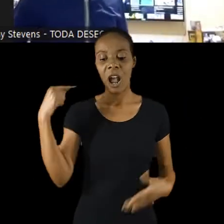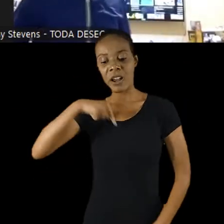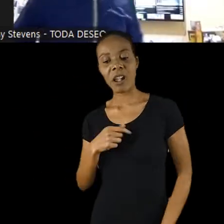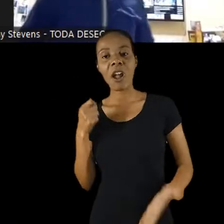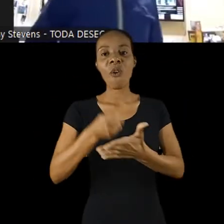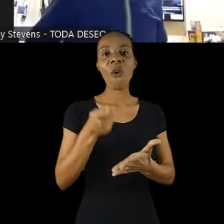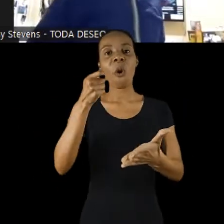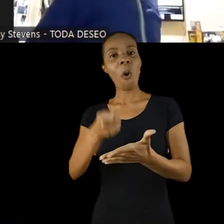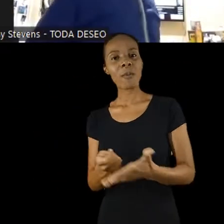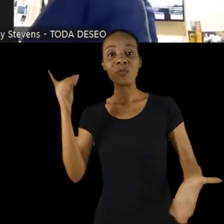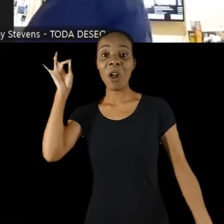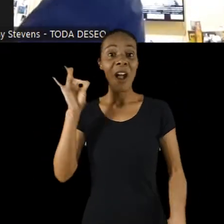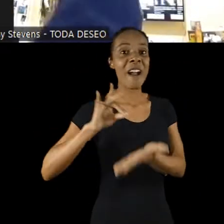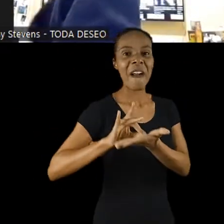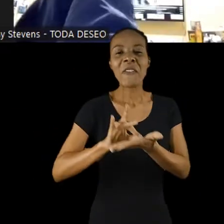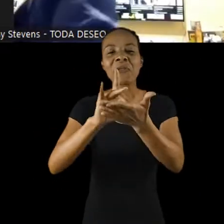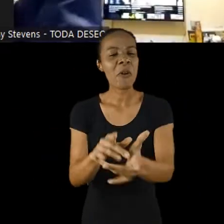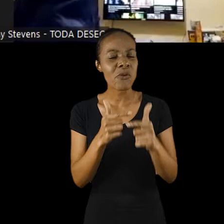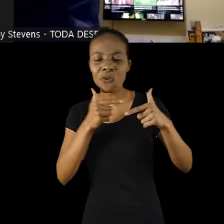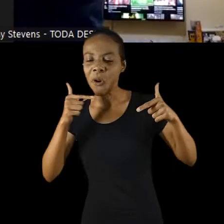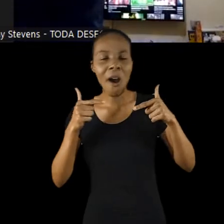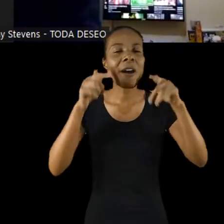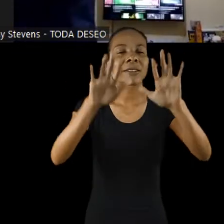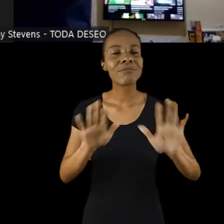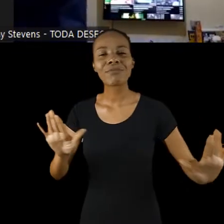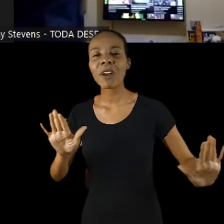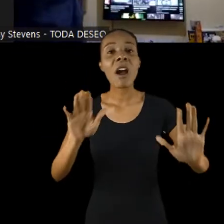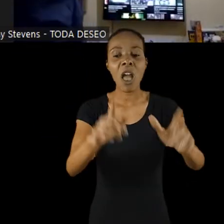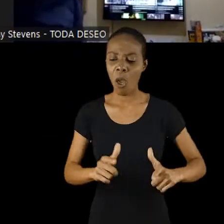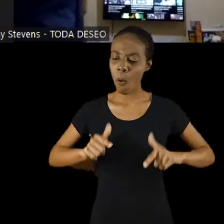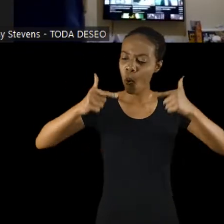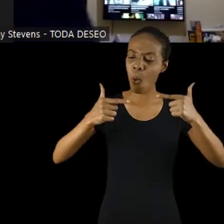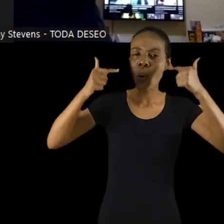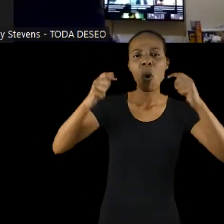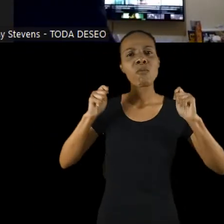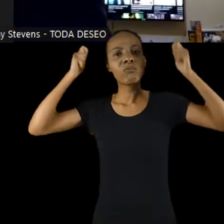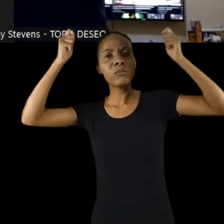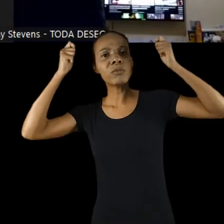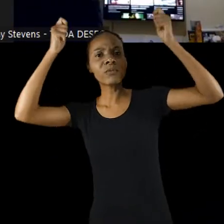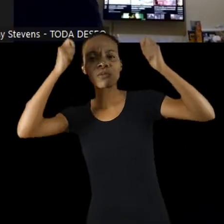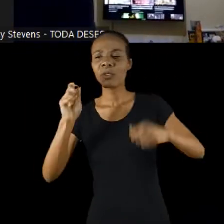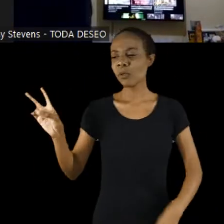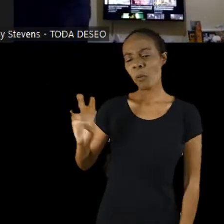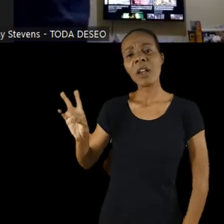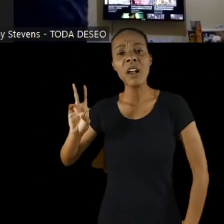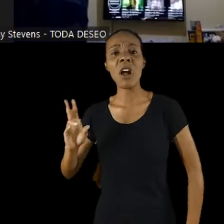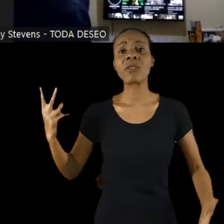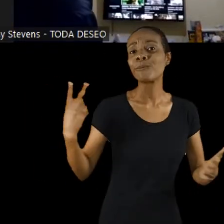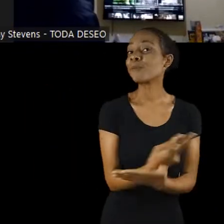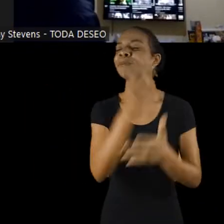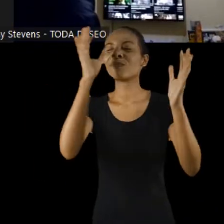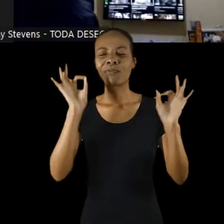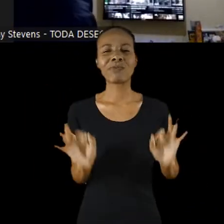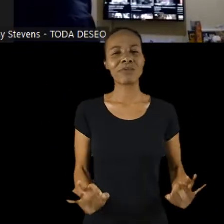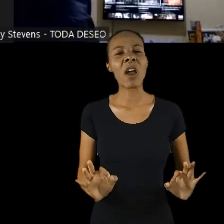quem só faz merda, tem que ter verdade e ser escolhido. Autorizar, protestar, bicha fina que sabe improvisar. Só quem tem raiva da